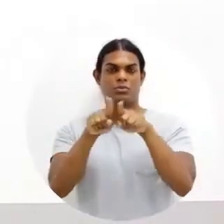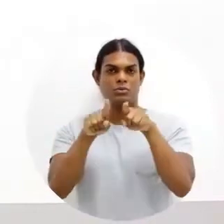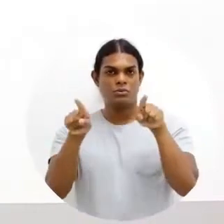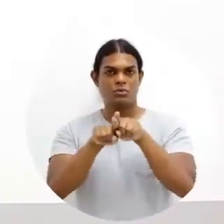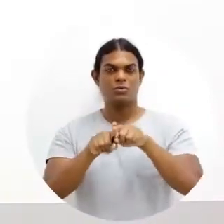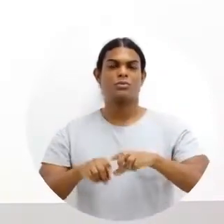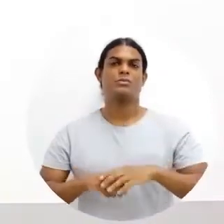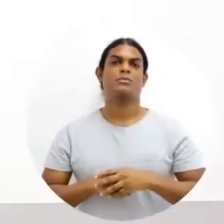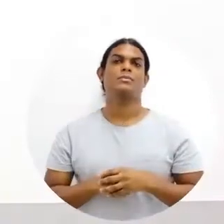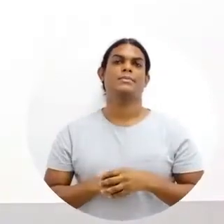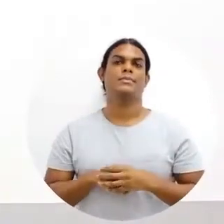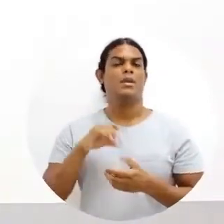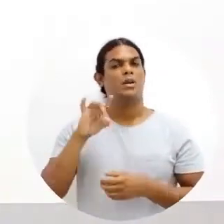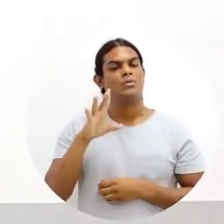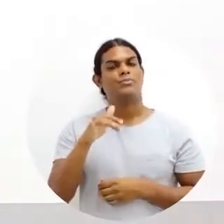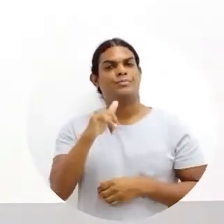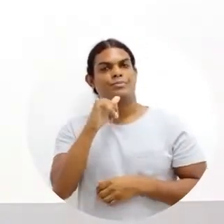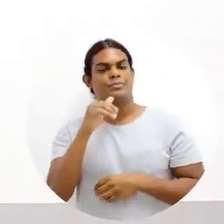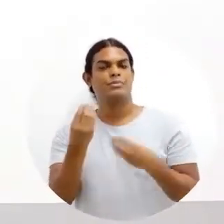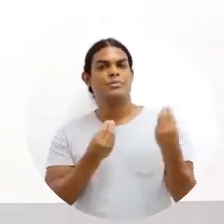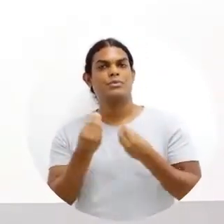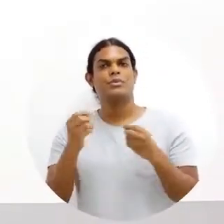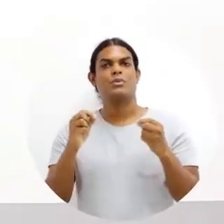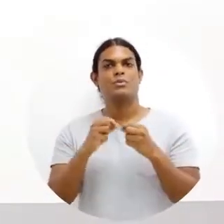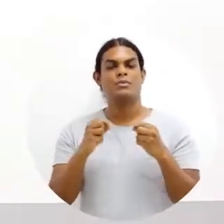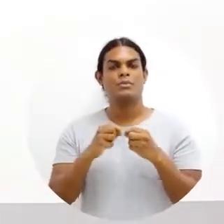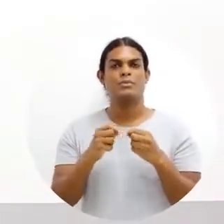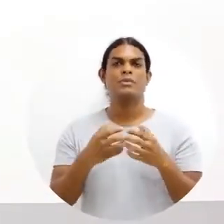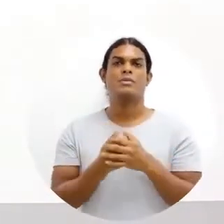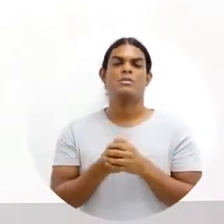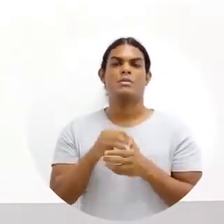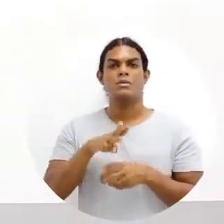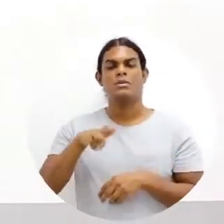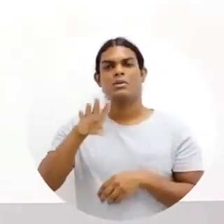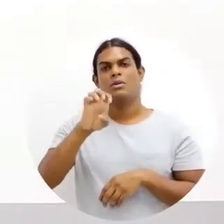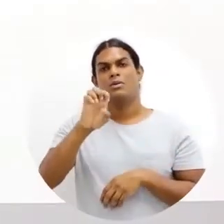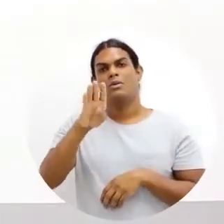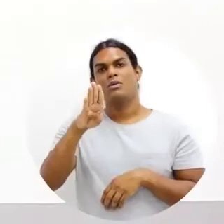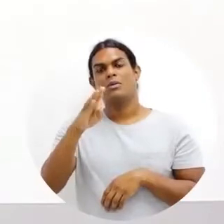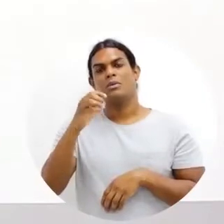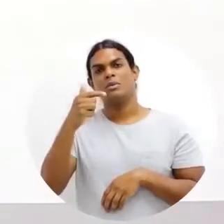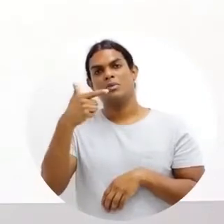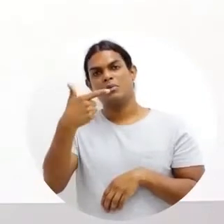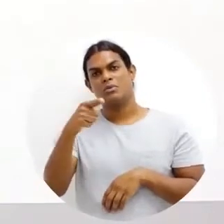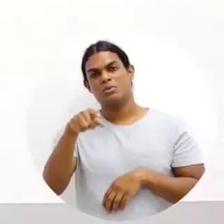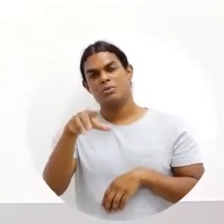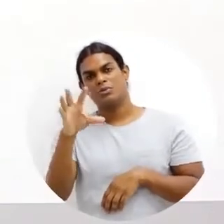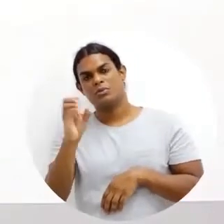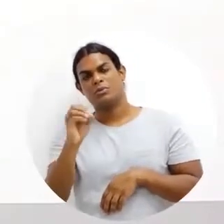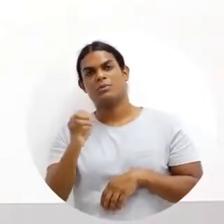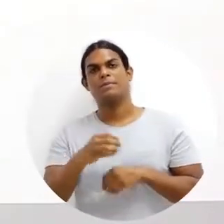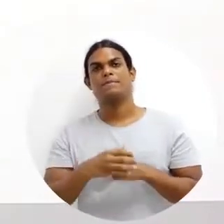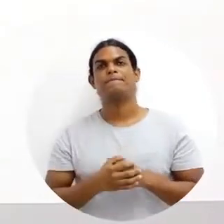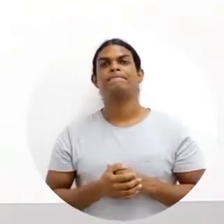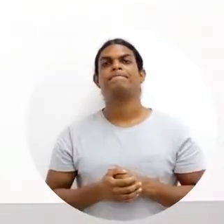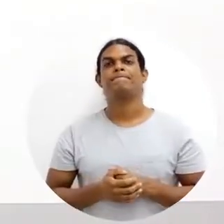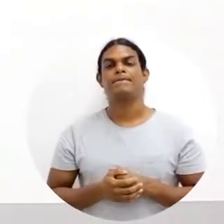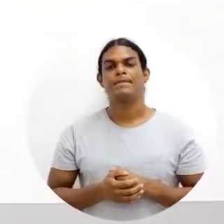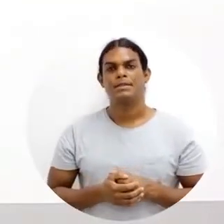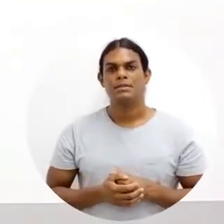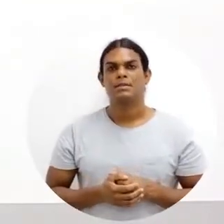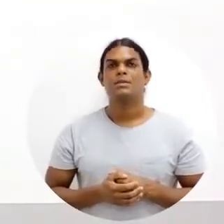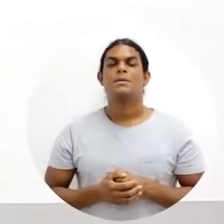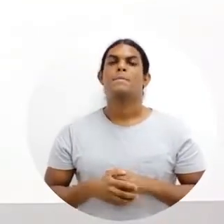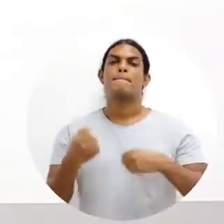um exemplo de como vocês podem fazer isso utilizando as plataformas da Web 2.0. Isso, de algum modo, vai tirar a condição de